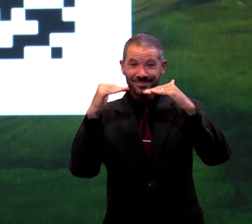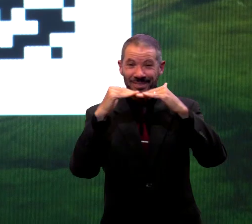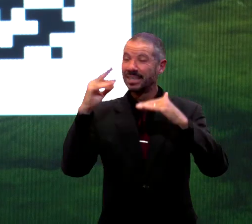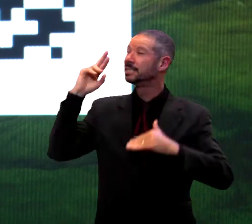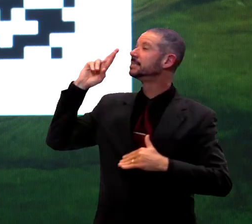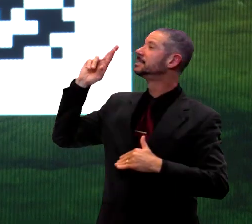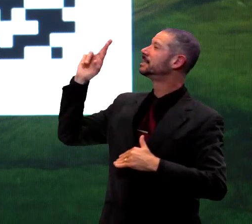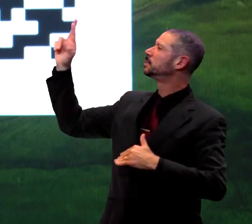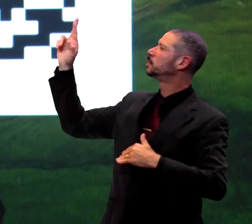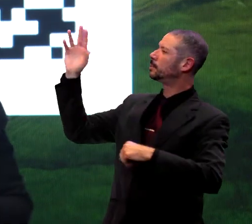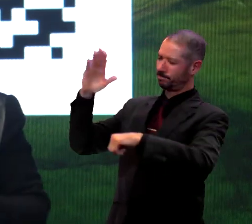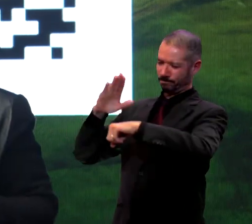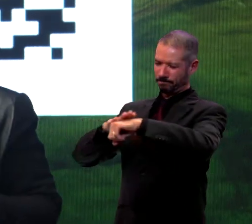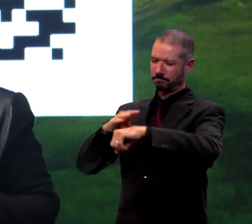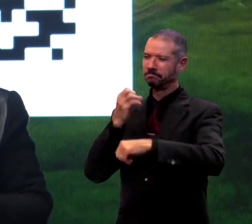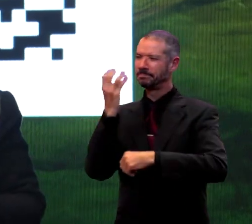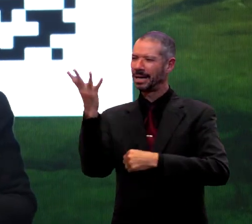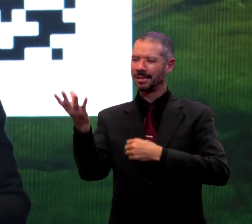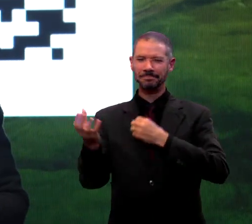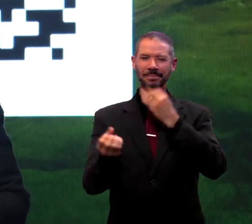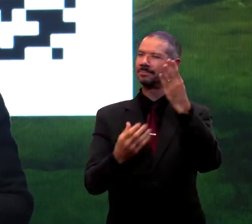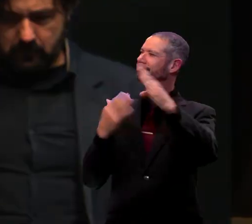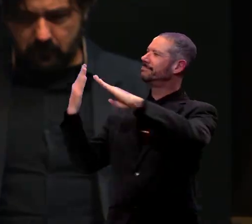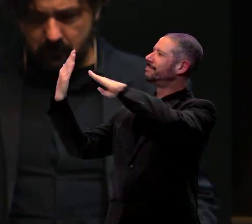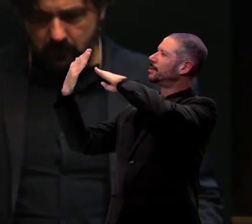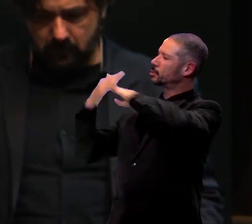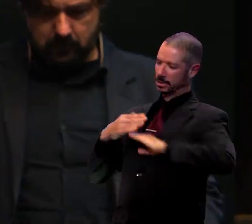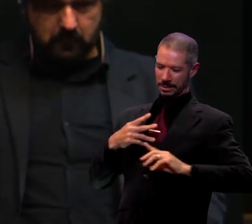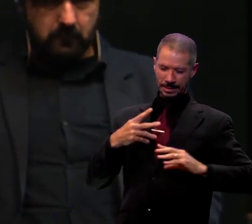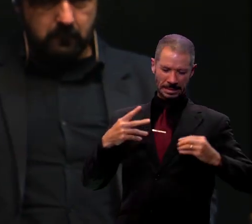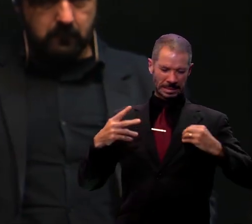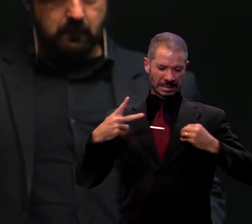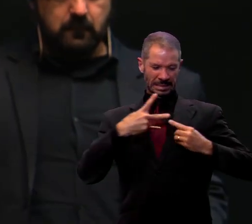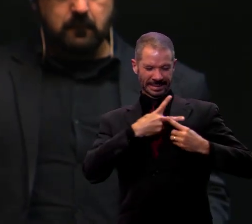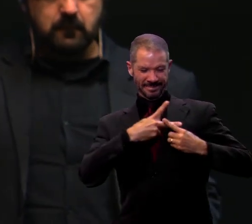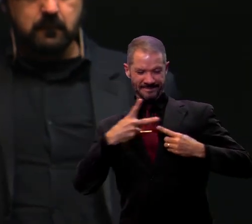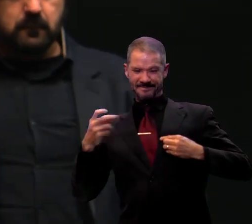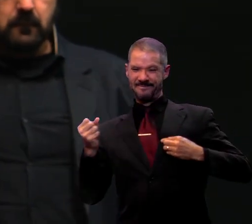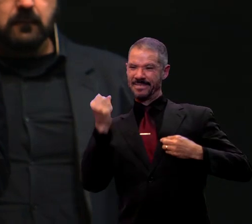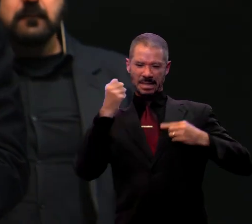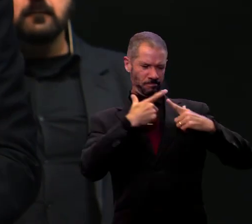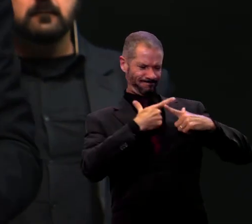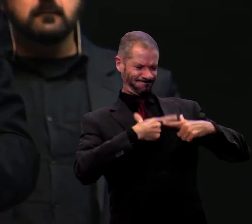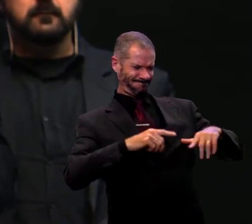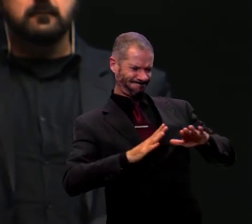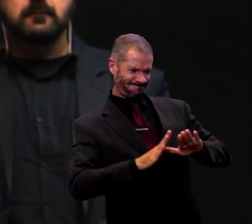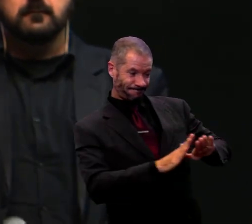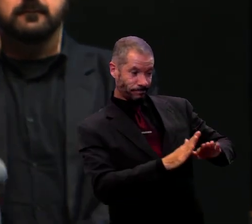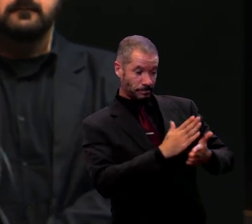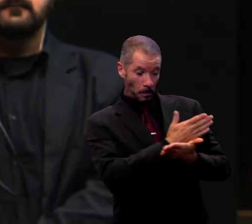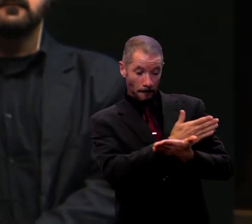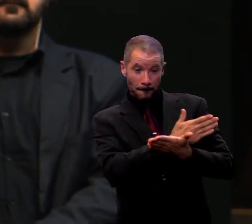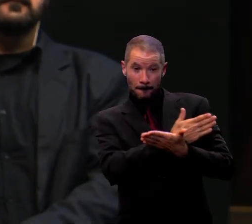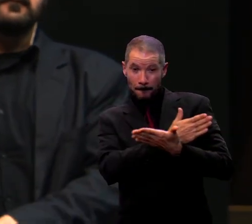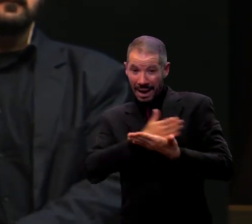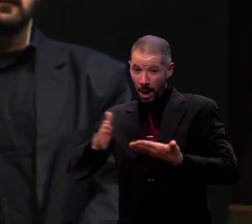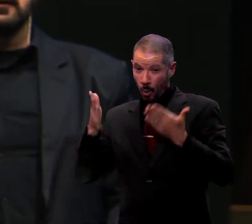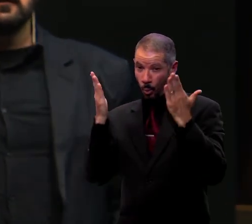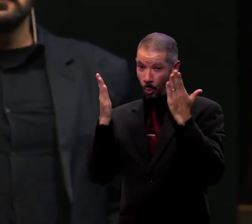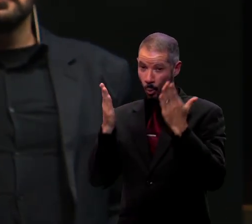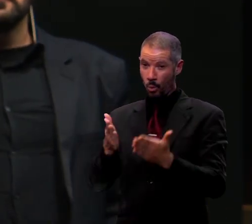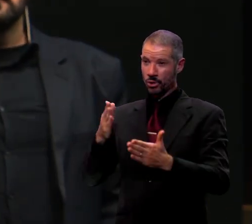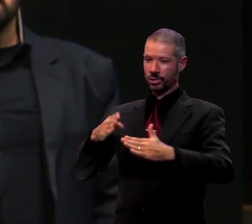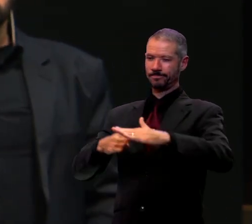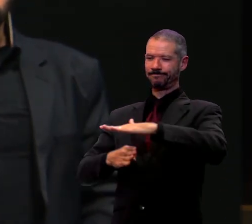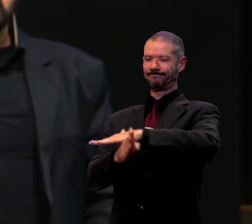Senhor, eu quero fazer o bem, me ajuda a vencer o pecado da omissão, e a partir de hoje eu quero entrar